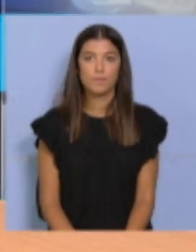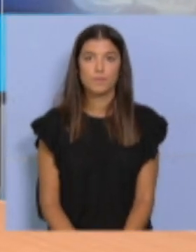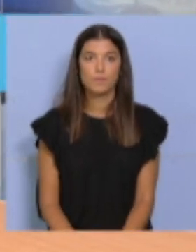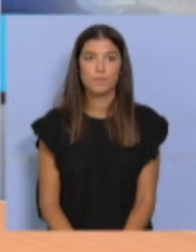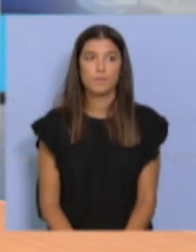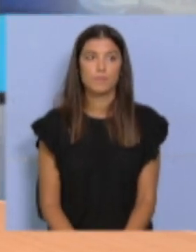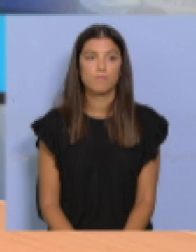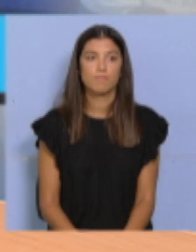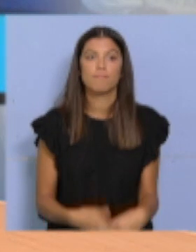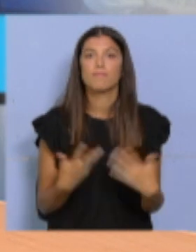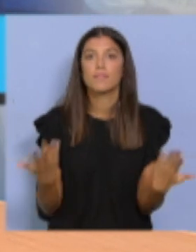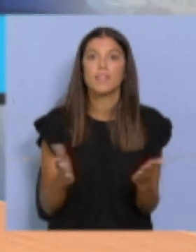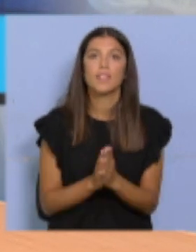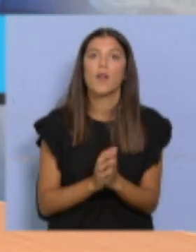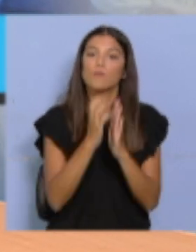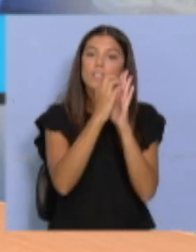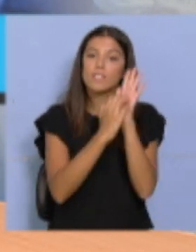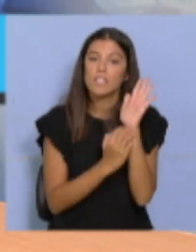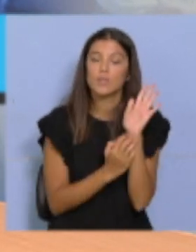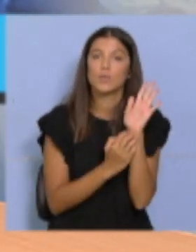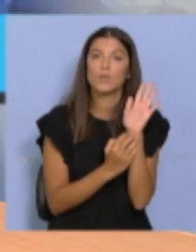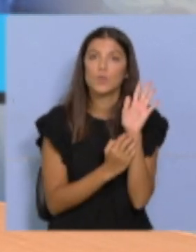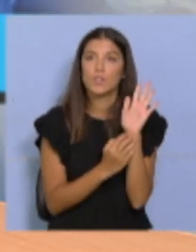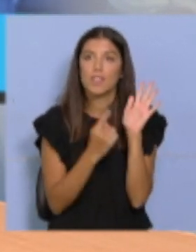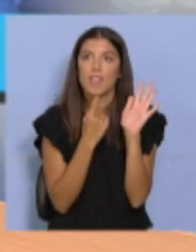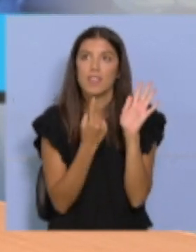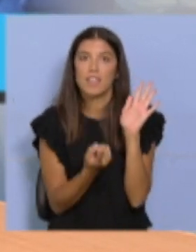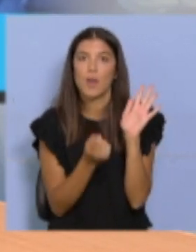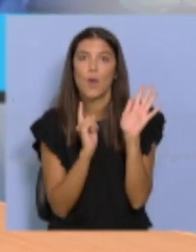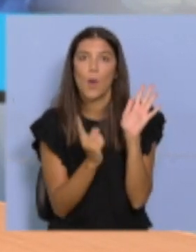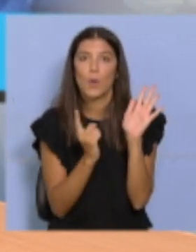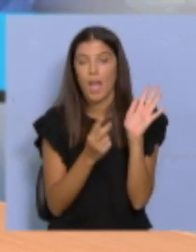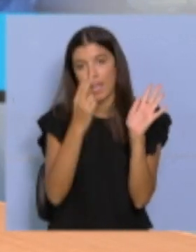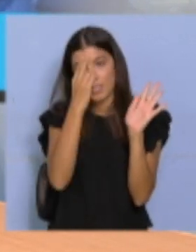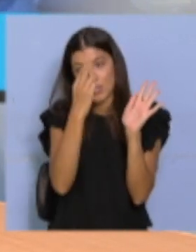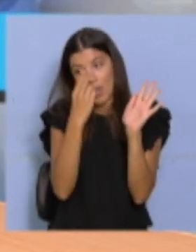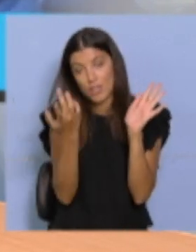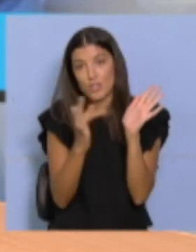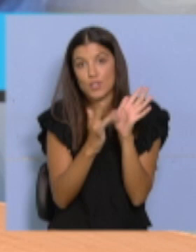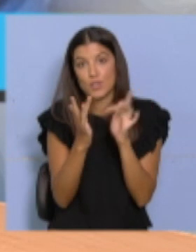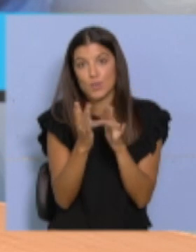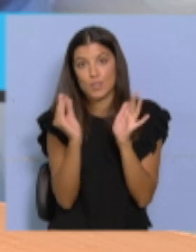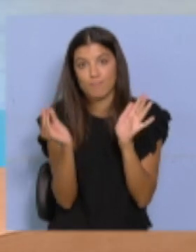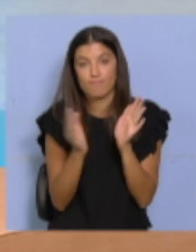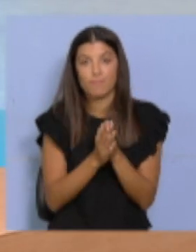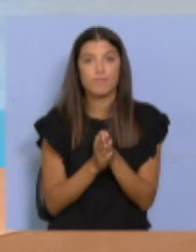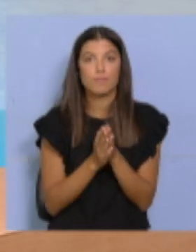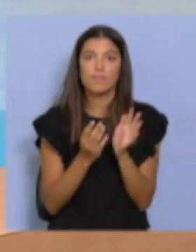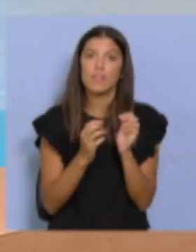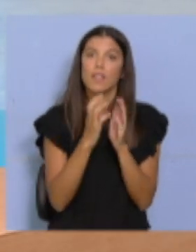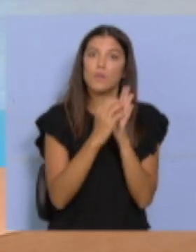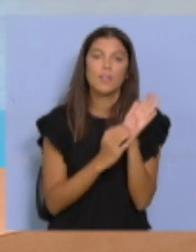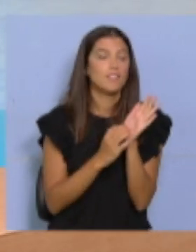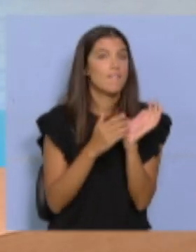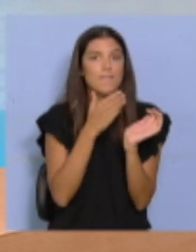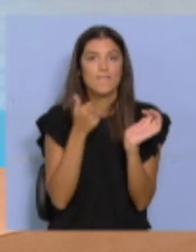O que é que nos dizem estas parábolas, estas histórias de Jesus? É um texto